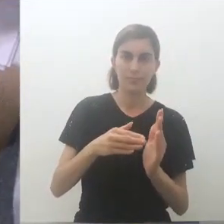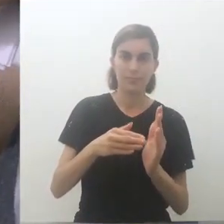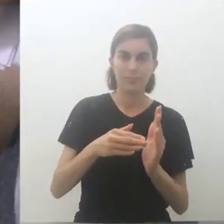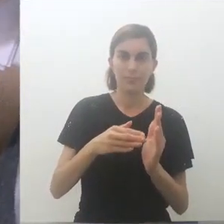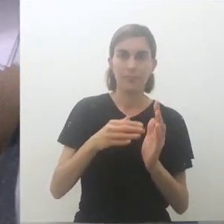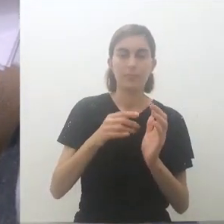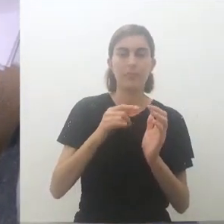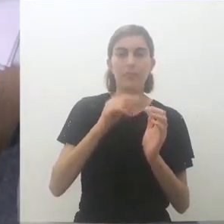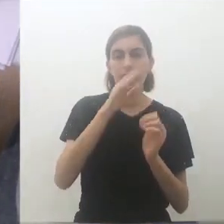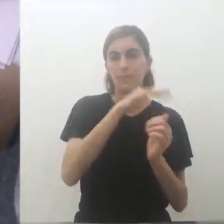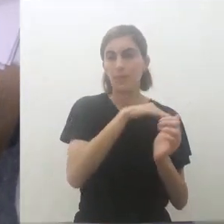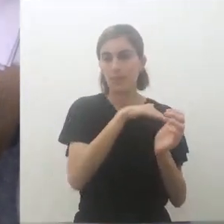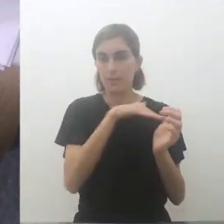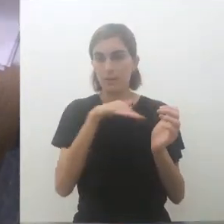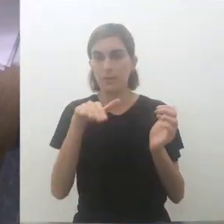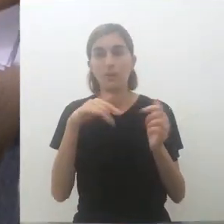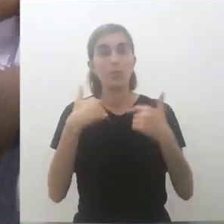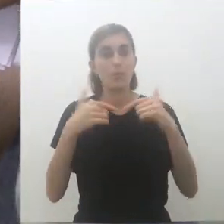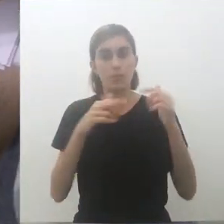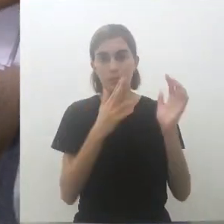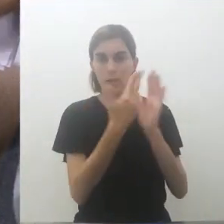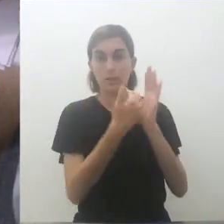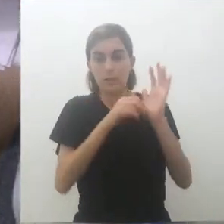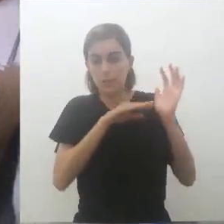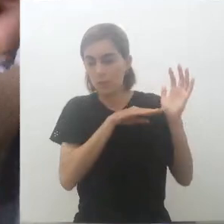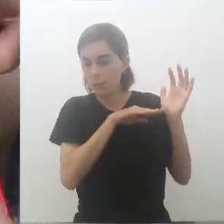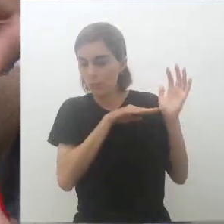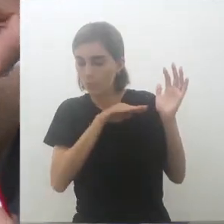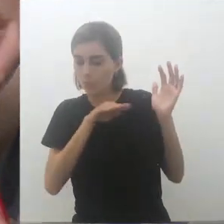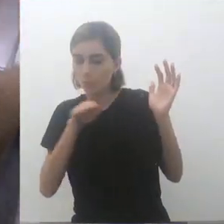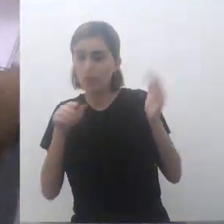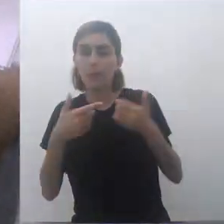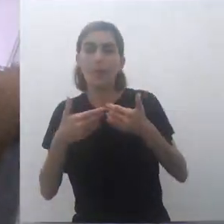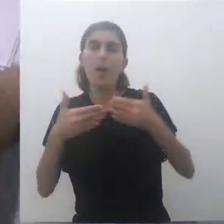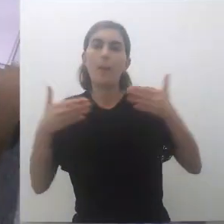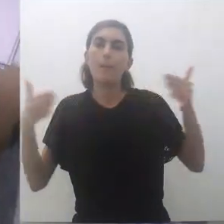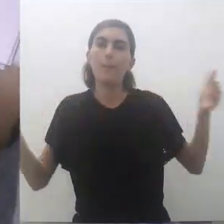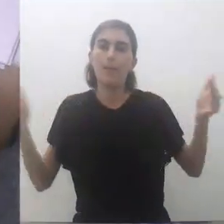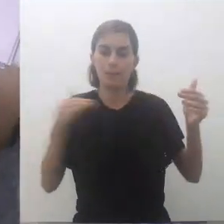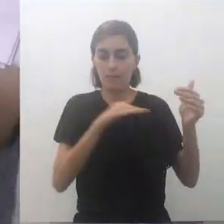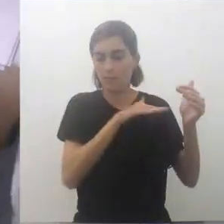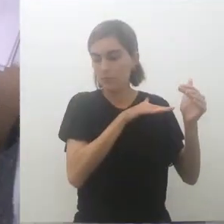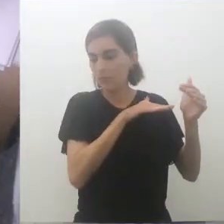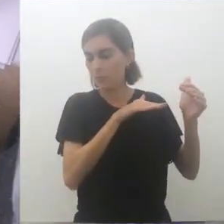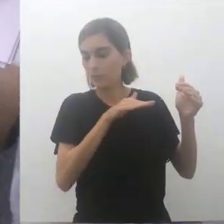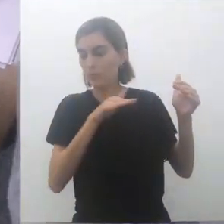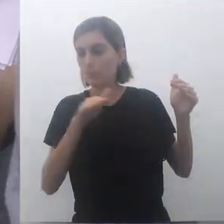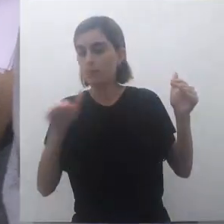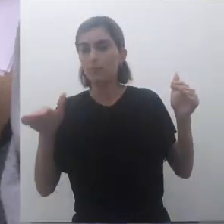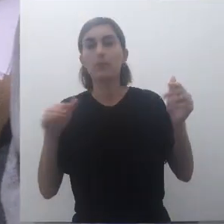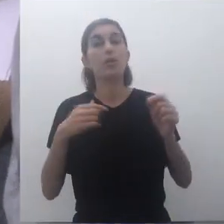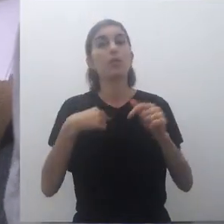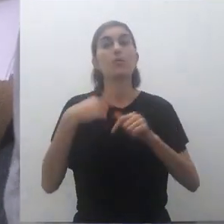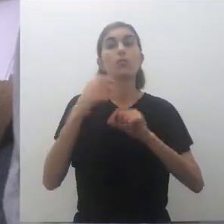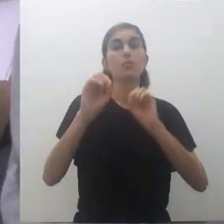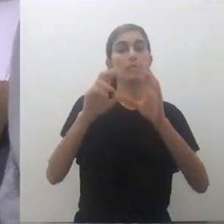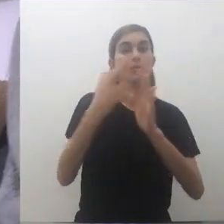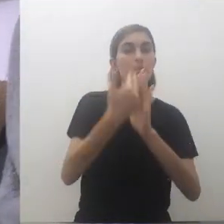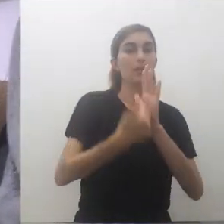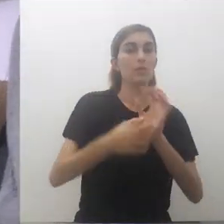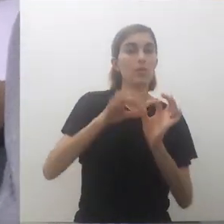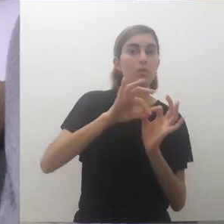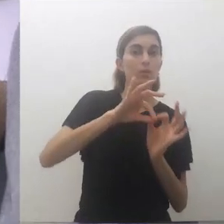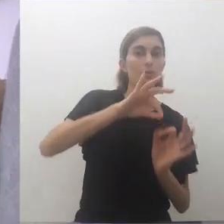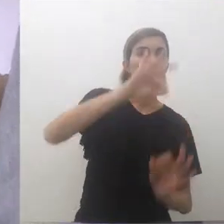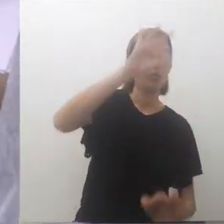um enquadramento mais aberto de planos diferentes. Quando estamos trabalhando com um plano da forma